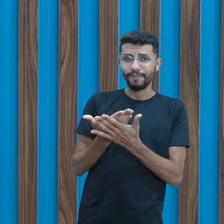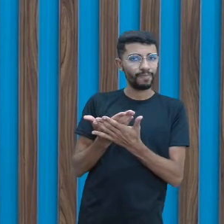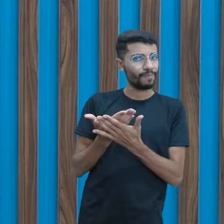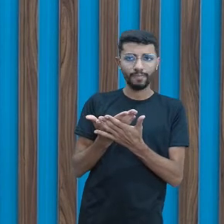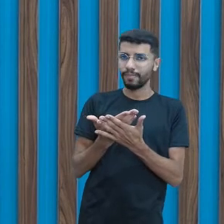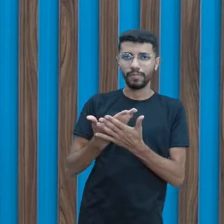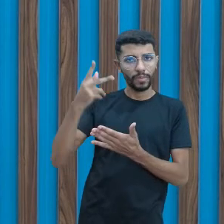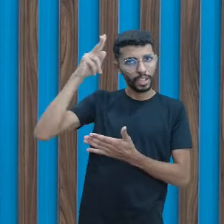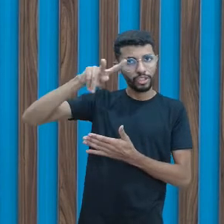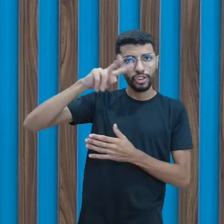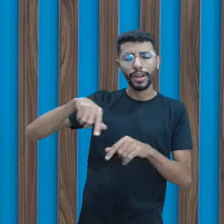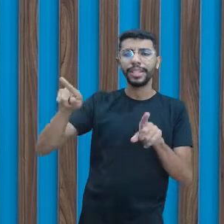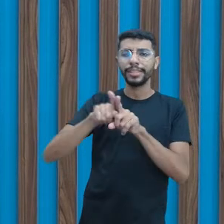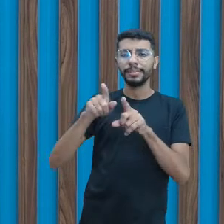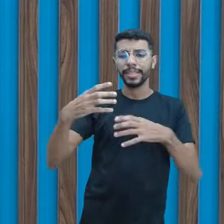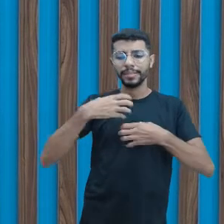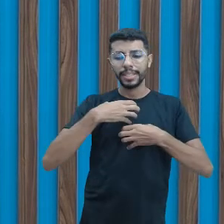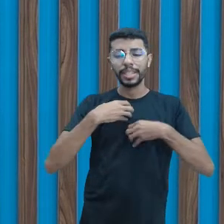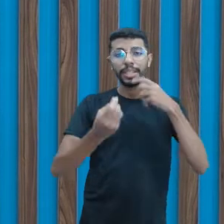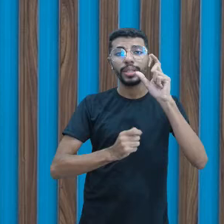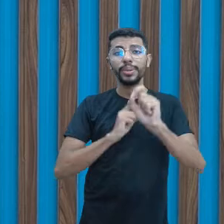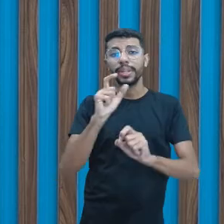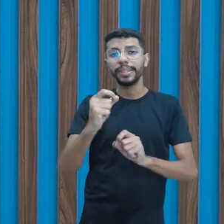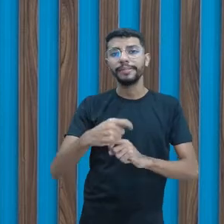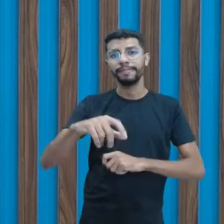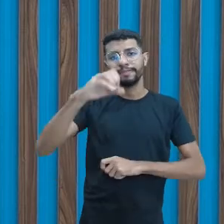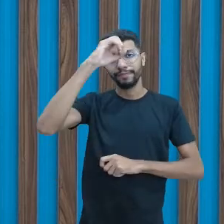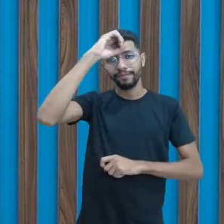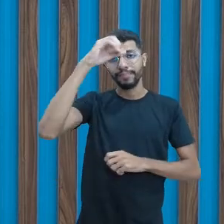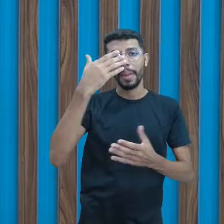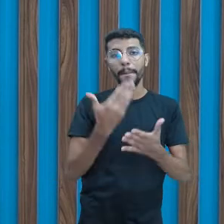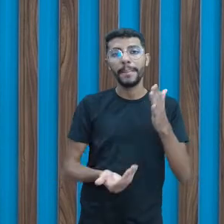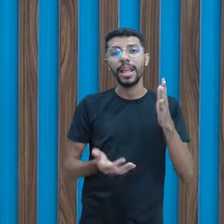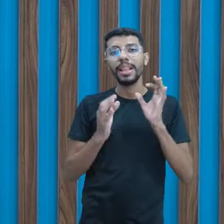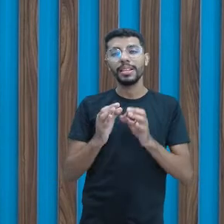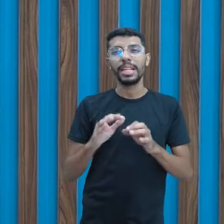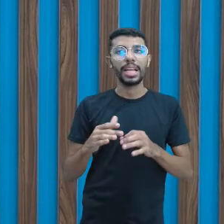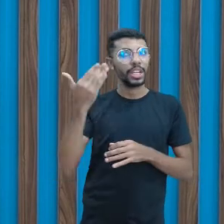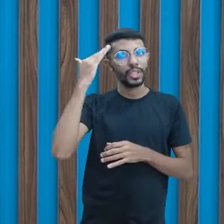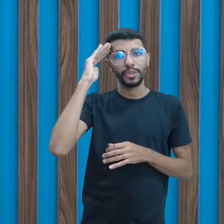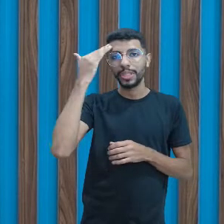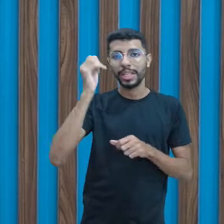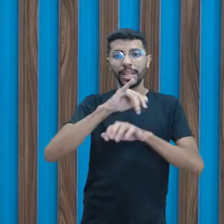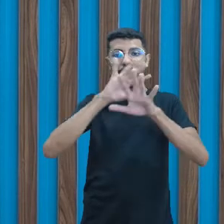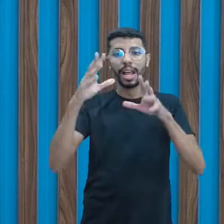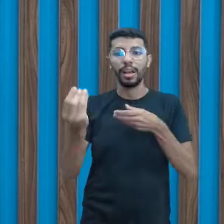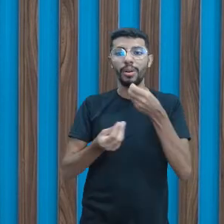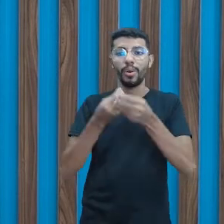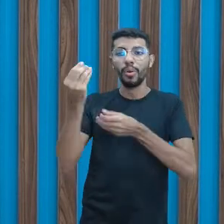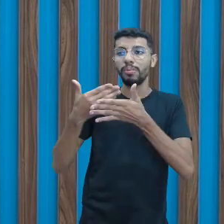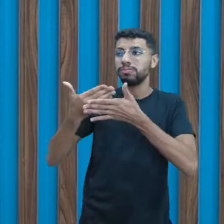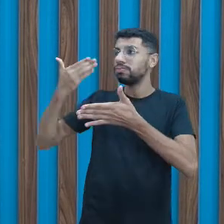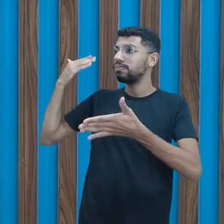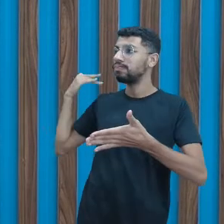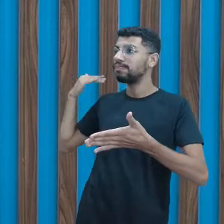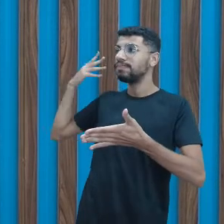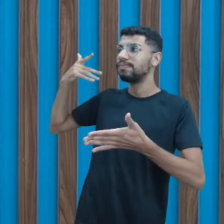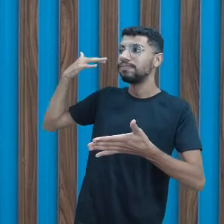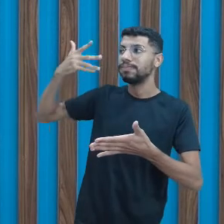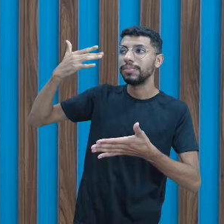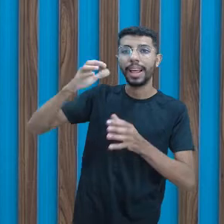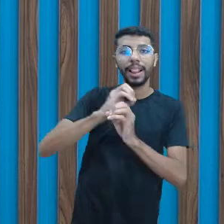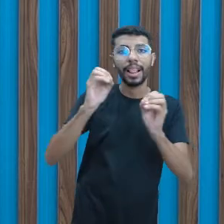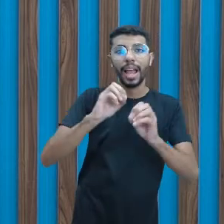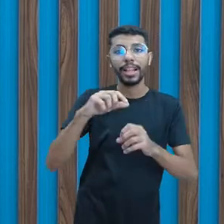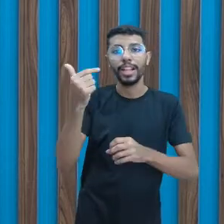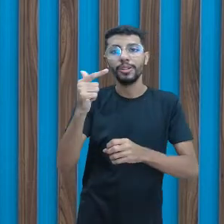Fica sem conhecer, sem entender de onde veio, né? Sem se apegar à